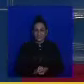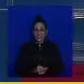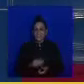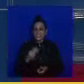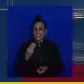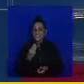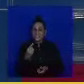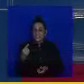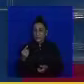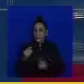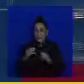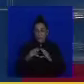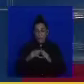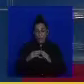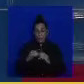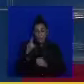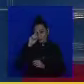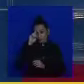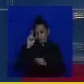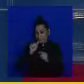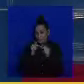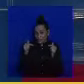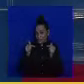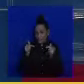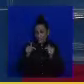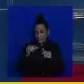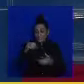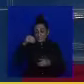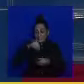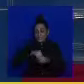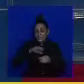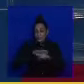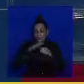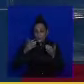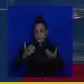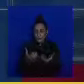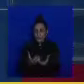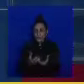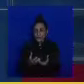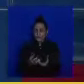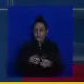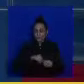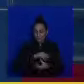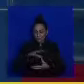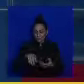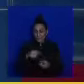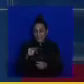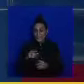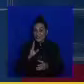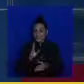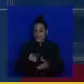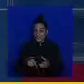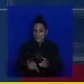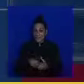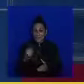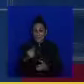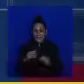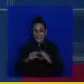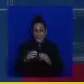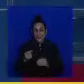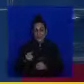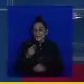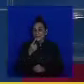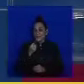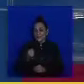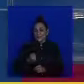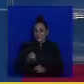as 31 bolas do dia de sorte dentro do nosso quinto globo. E já tem a primeira bola, a bola vermelha número